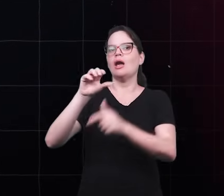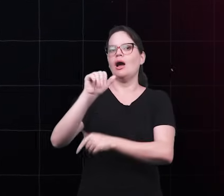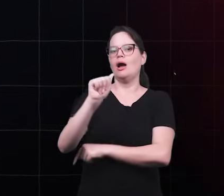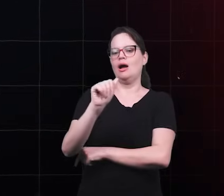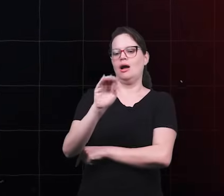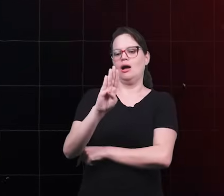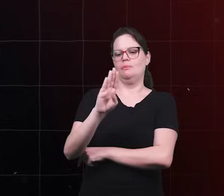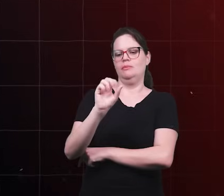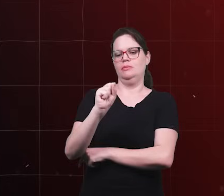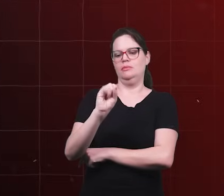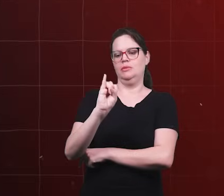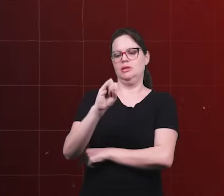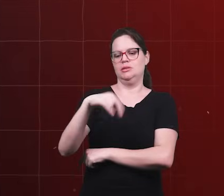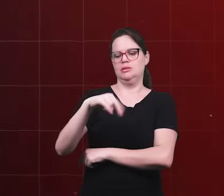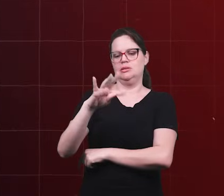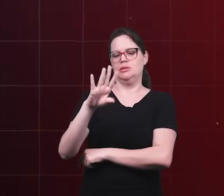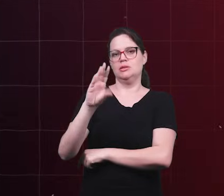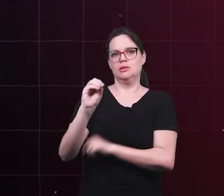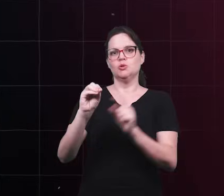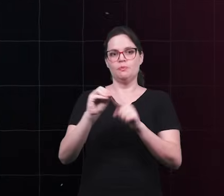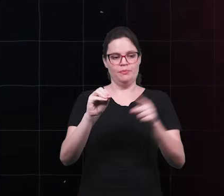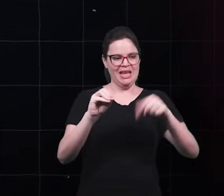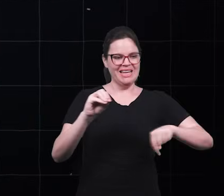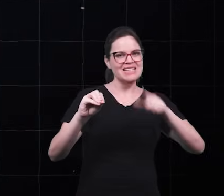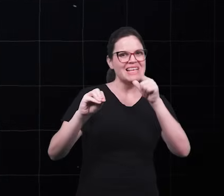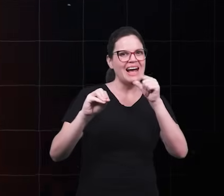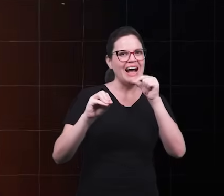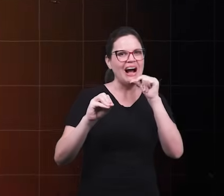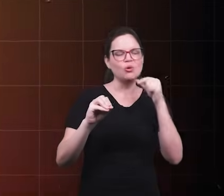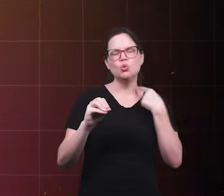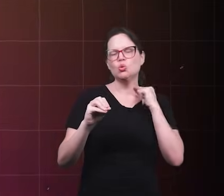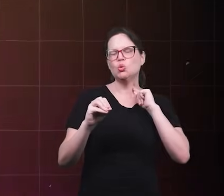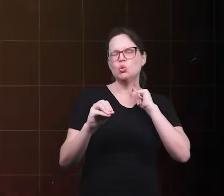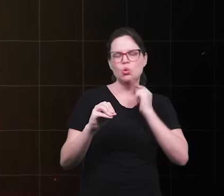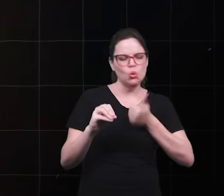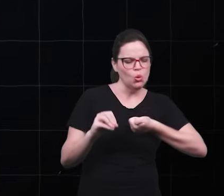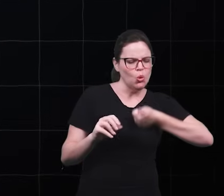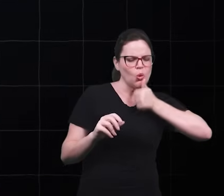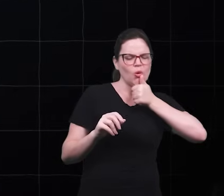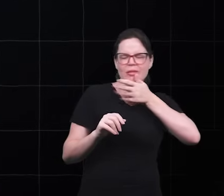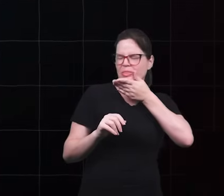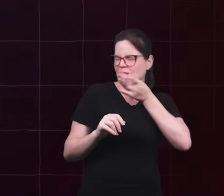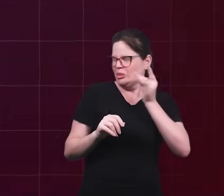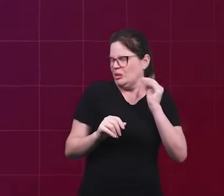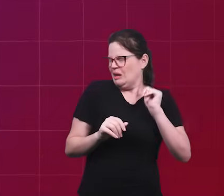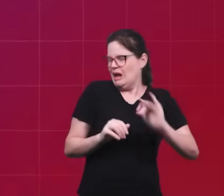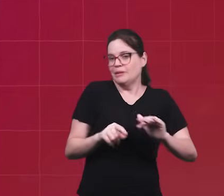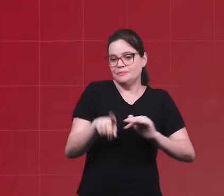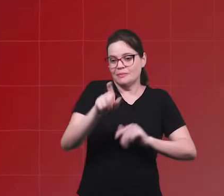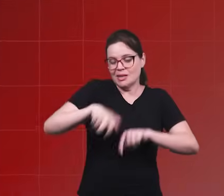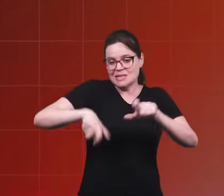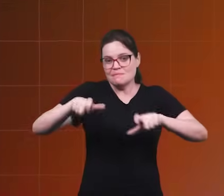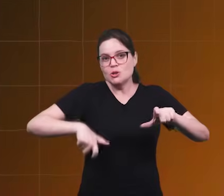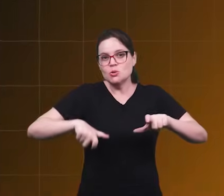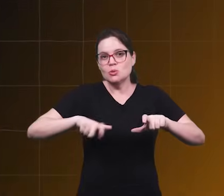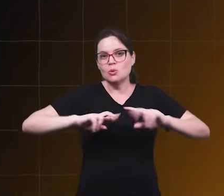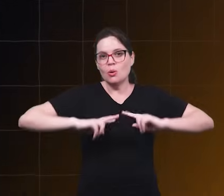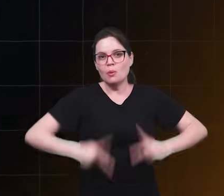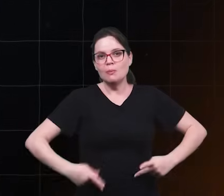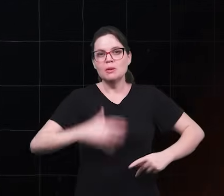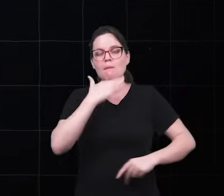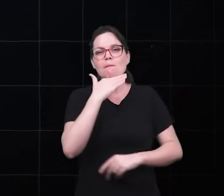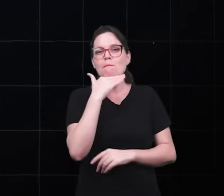e a terça parte das águas tornou-se em absinto, e muitos homens morreram das águas, porque elas